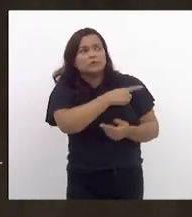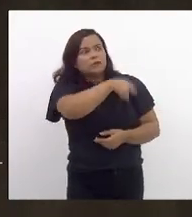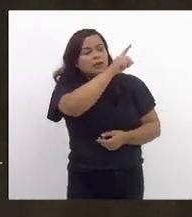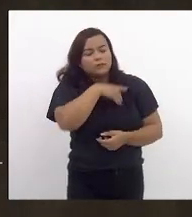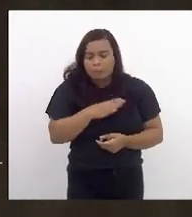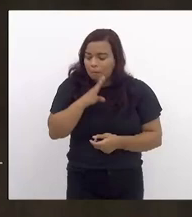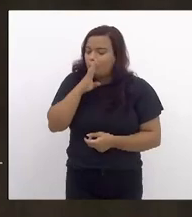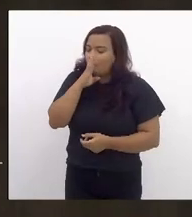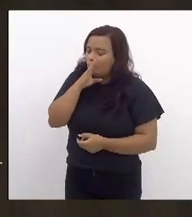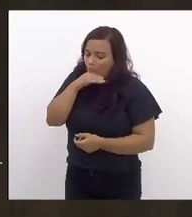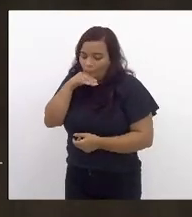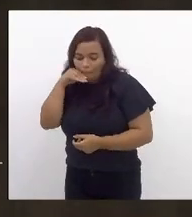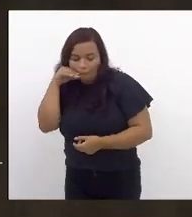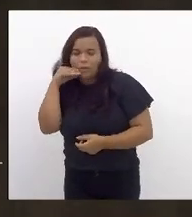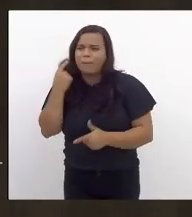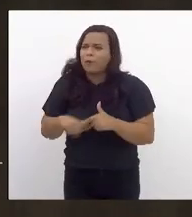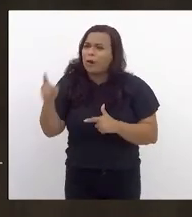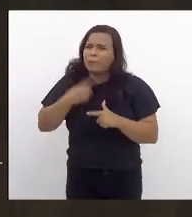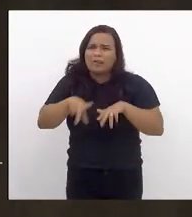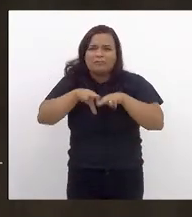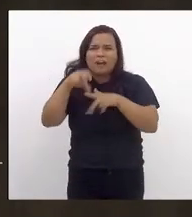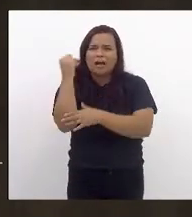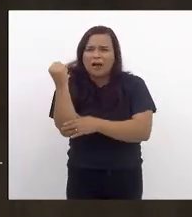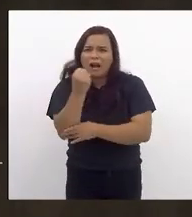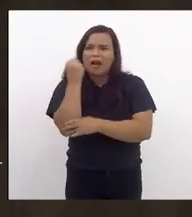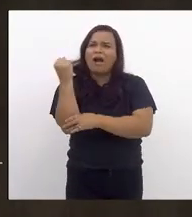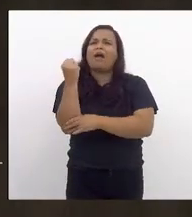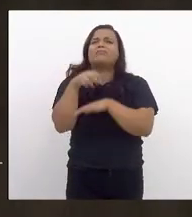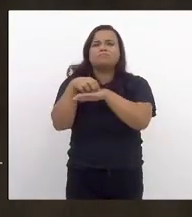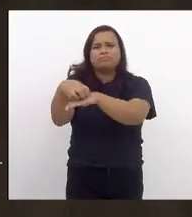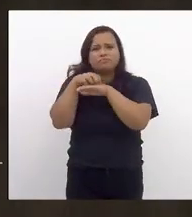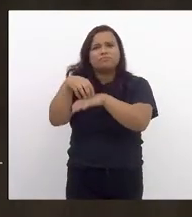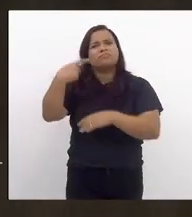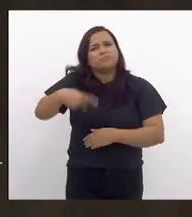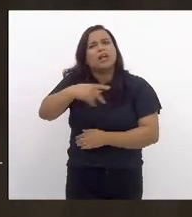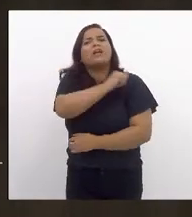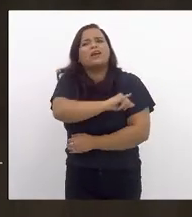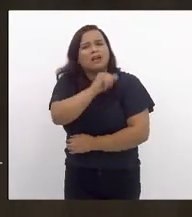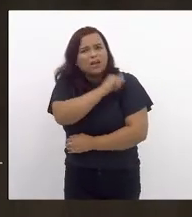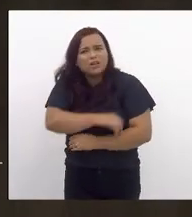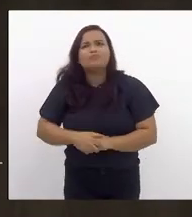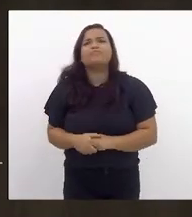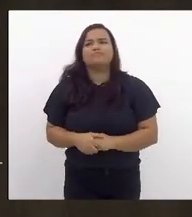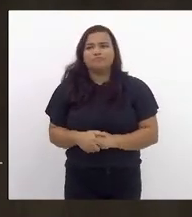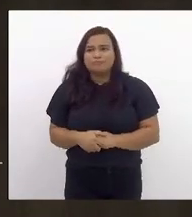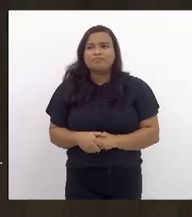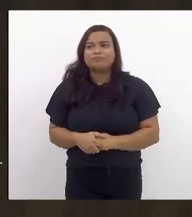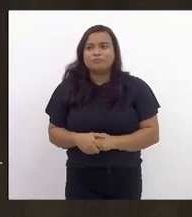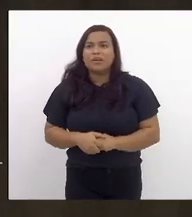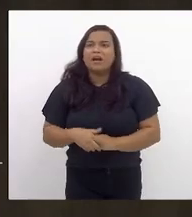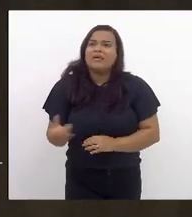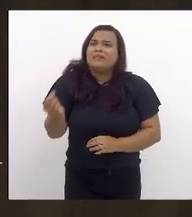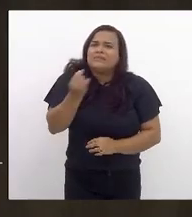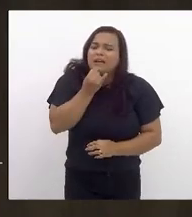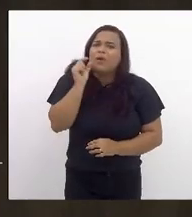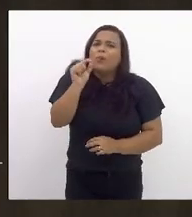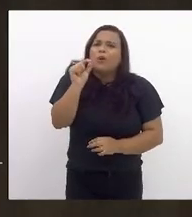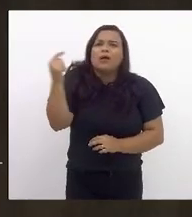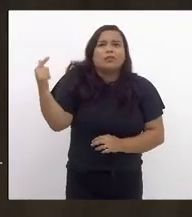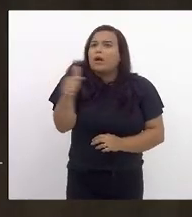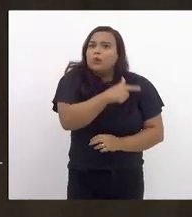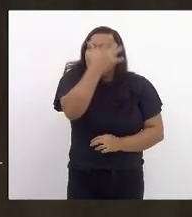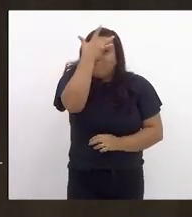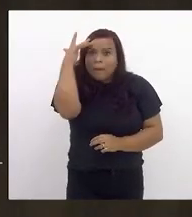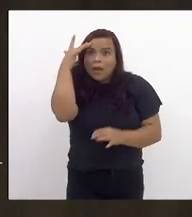no transporte público no Rio de Janeiro. Então, o simples fato de não haver nenhum conselheiro da Getransp na